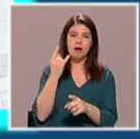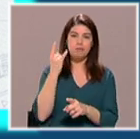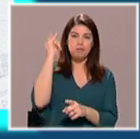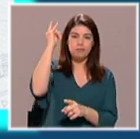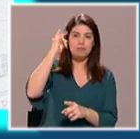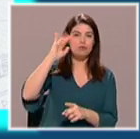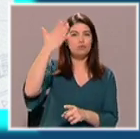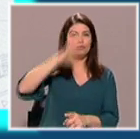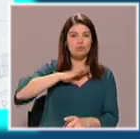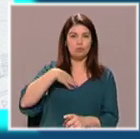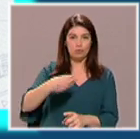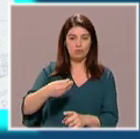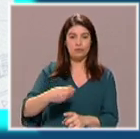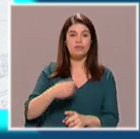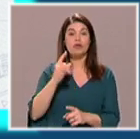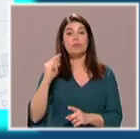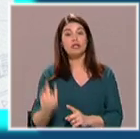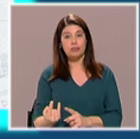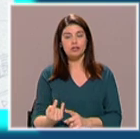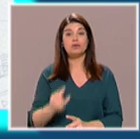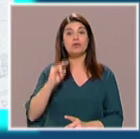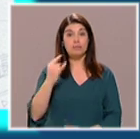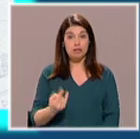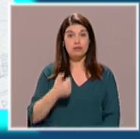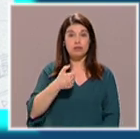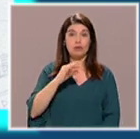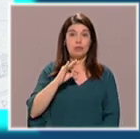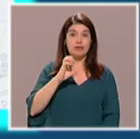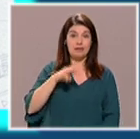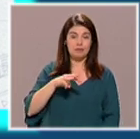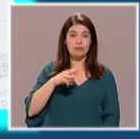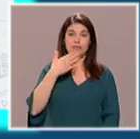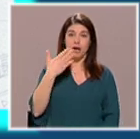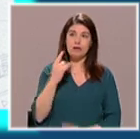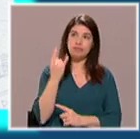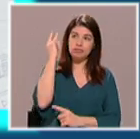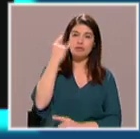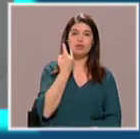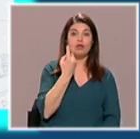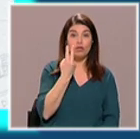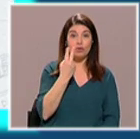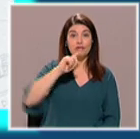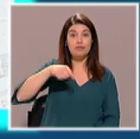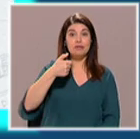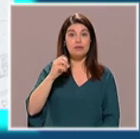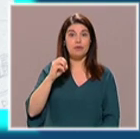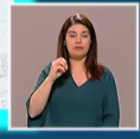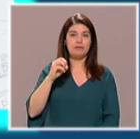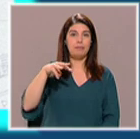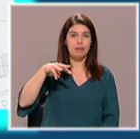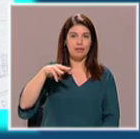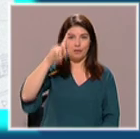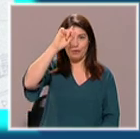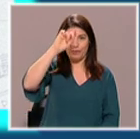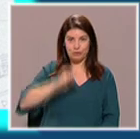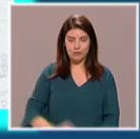mais baixo tem cerca de 54 centímetros e o mais alto 2,5 metros. E quais as consequências associadas